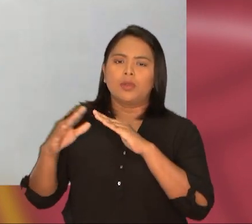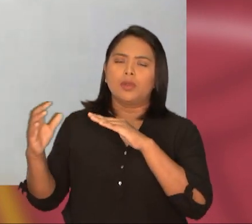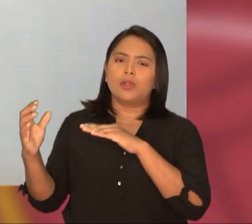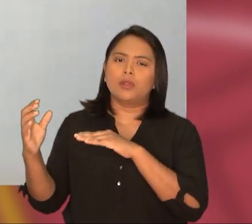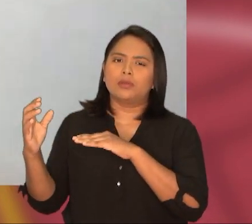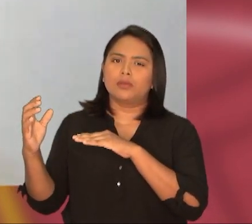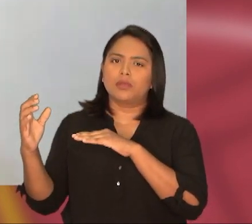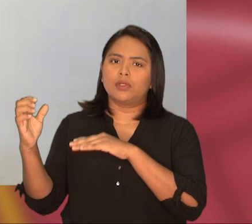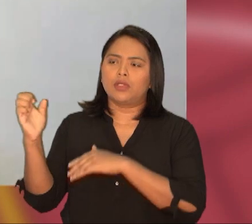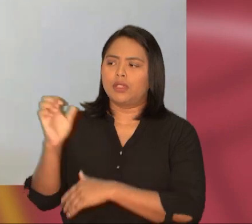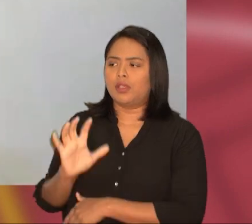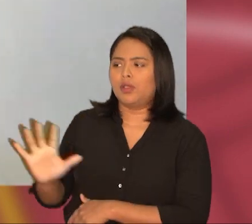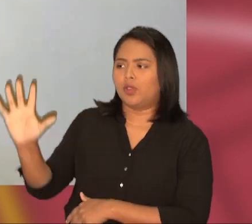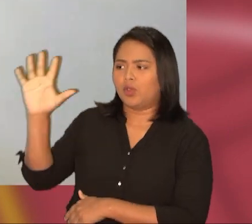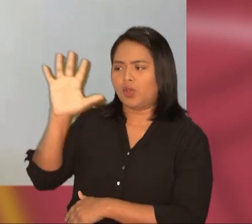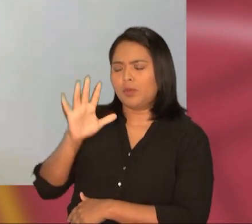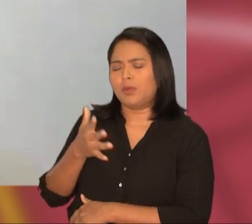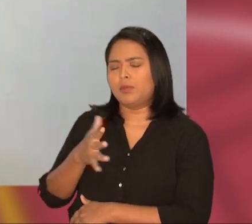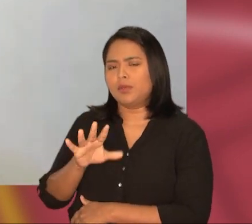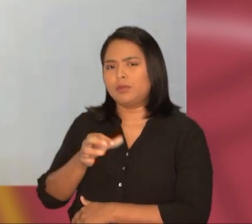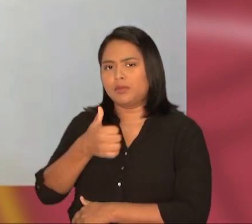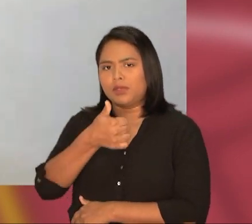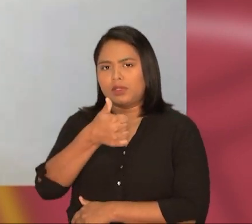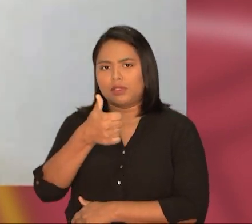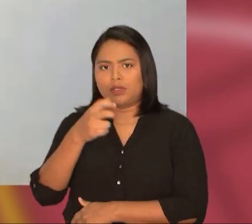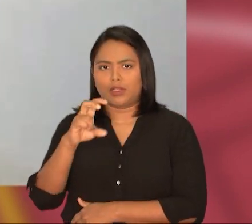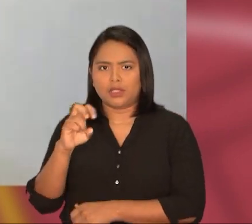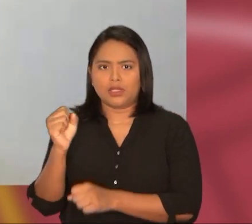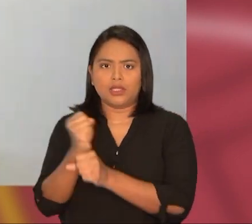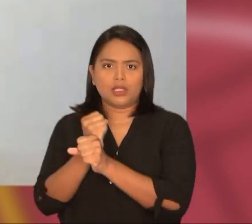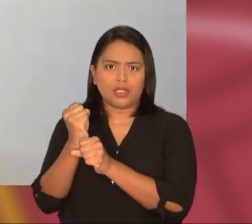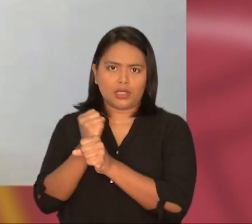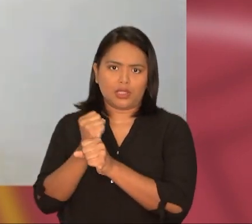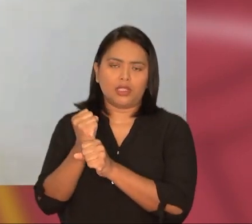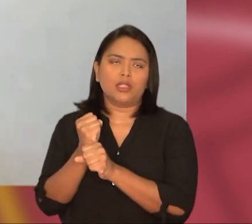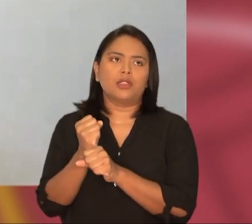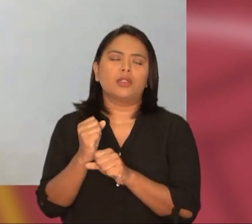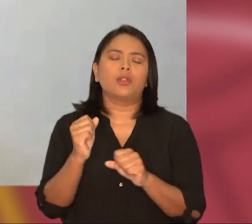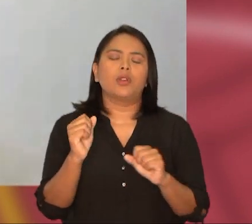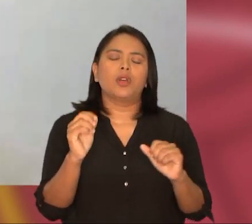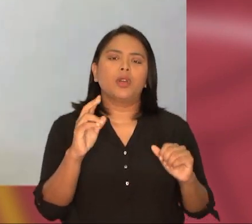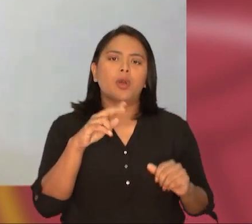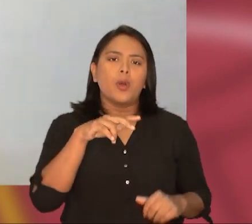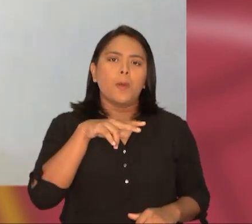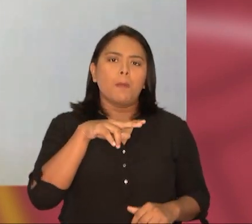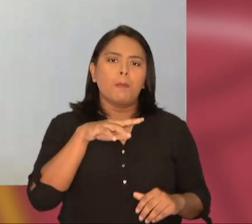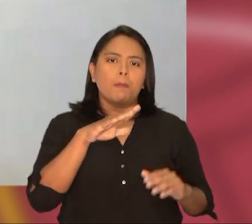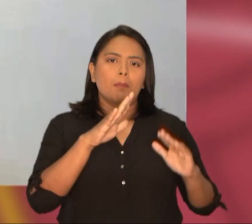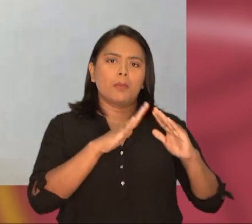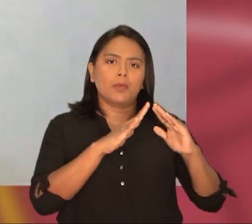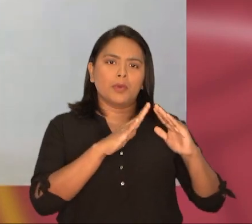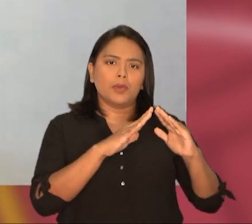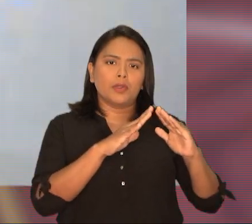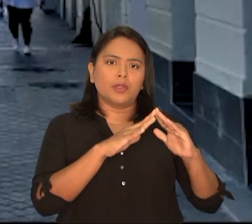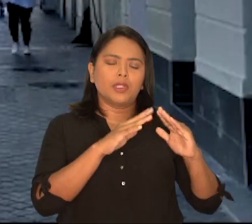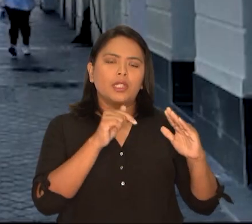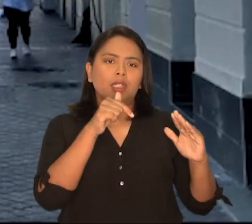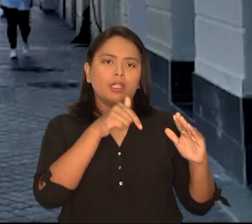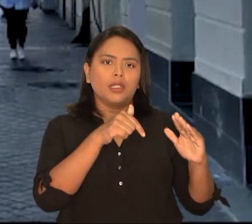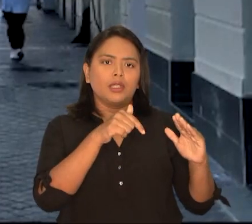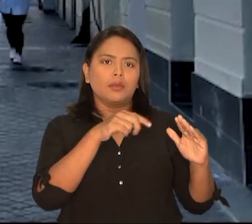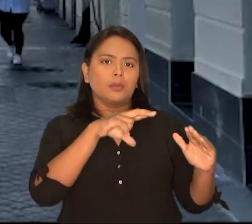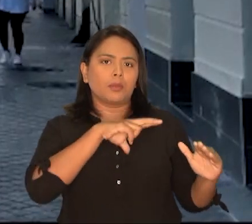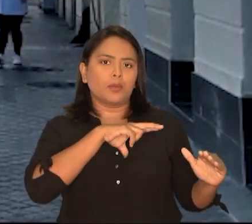quase 15 anos, morei 9 anos em Portugal e mora quase 6 na França.